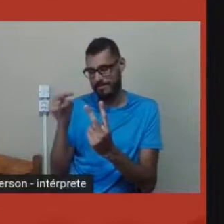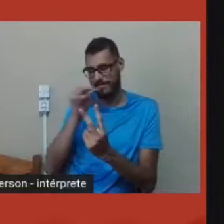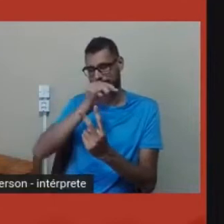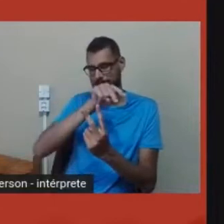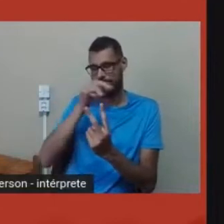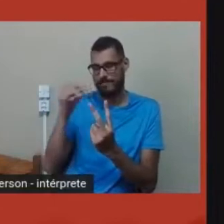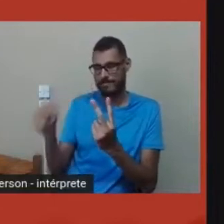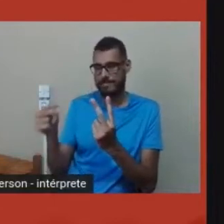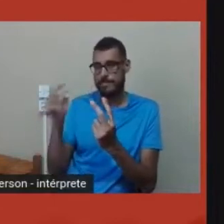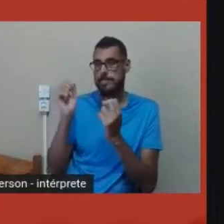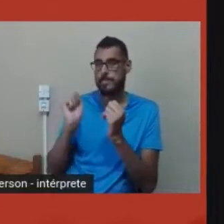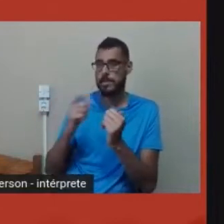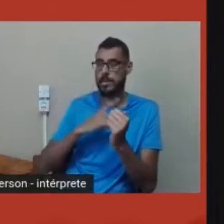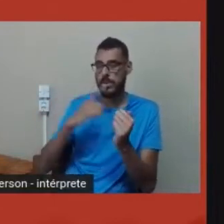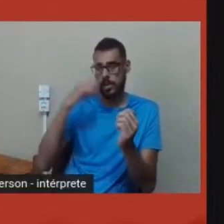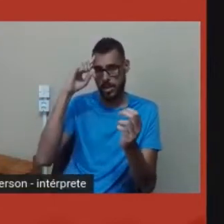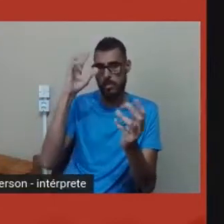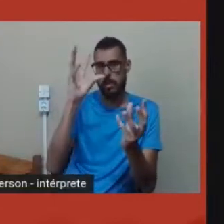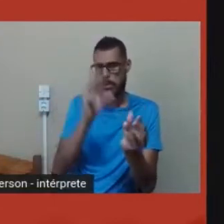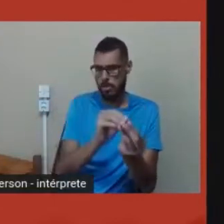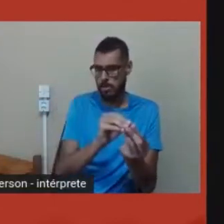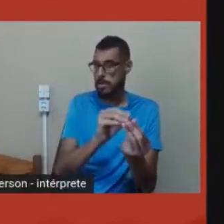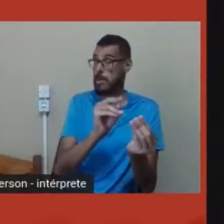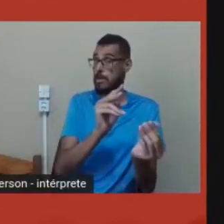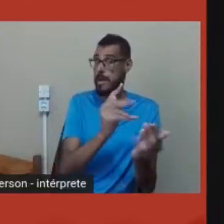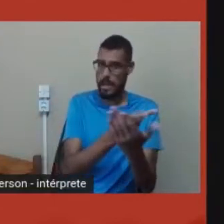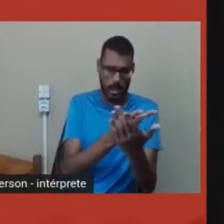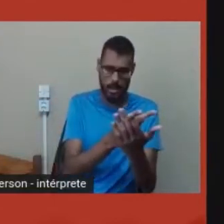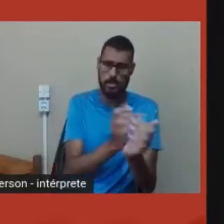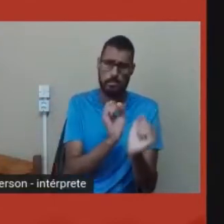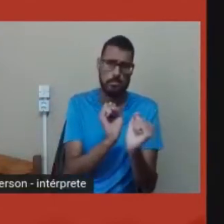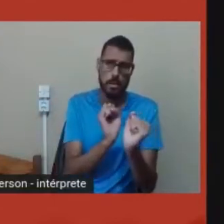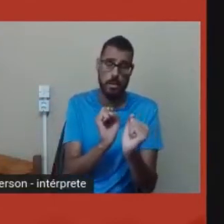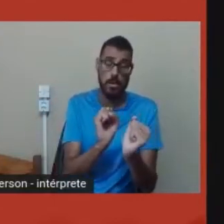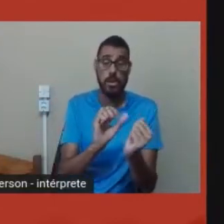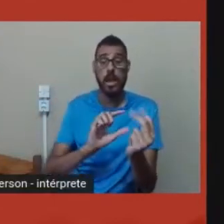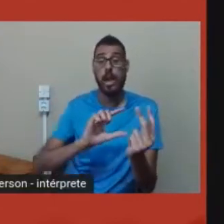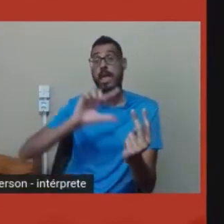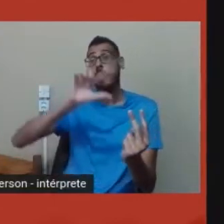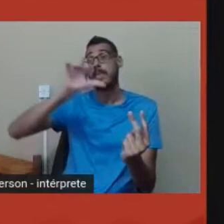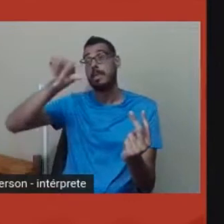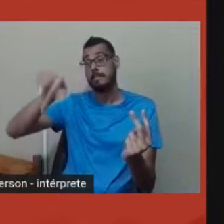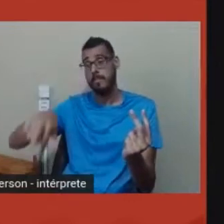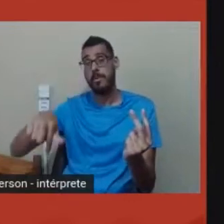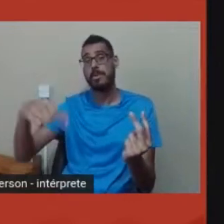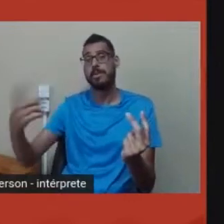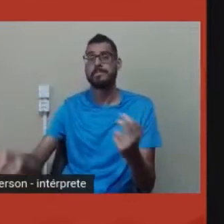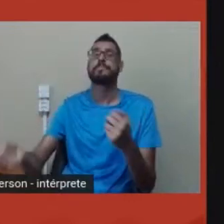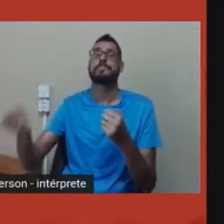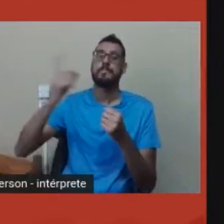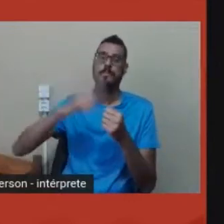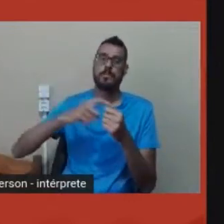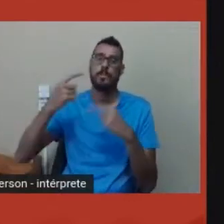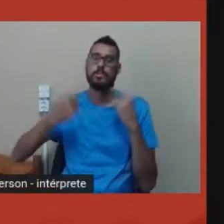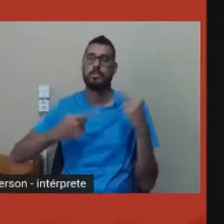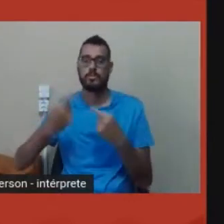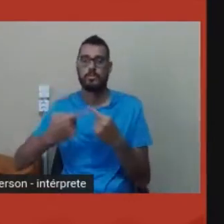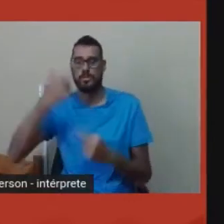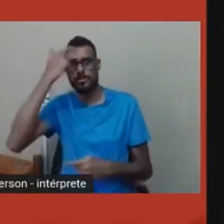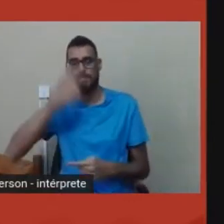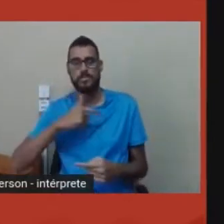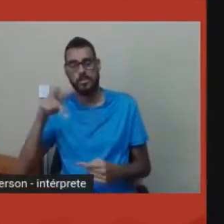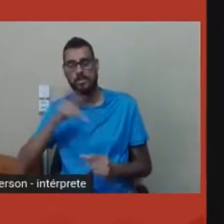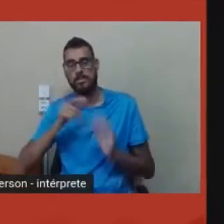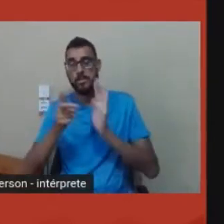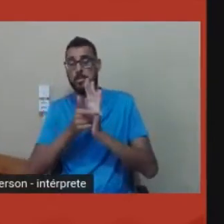conclusões completamente erradas, e aí, num segundo momento, isso volta à discussão, e aí o papel do professor é direcionar. Olha,